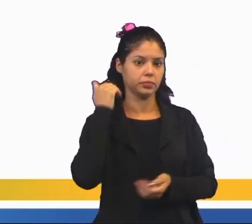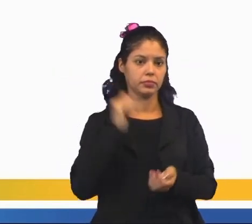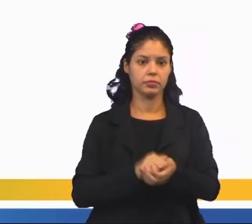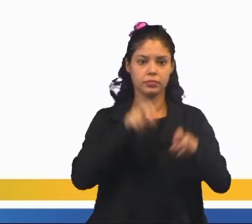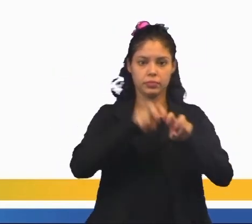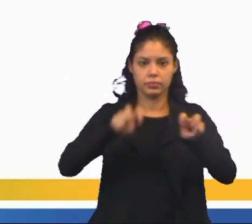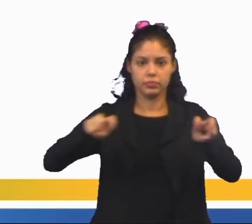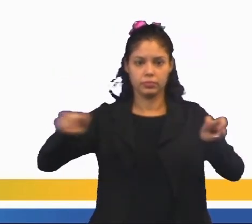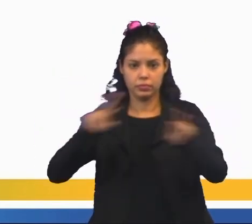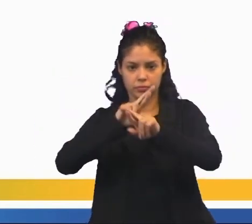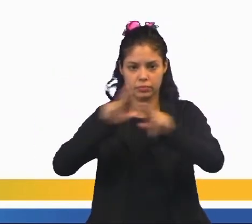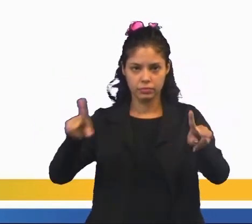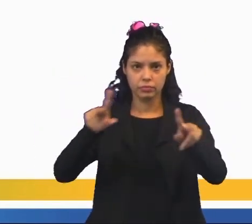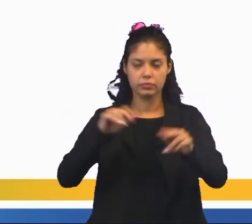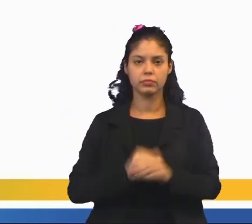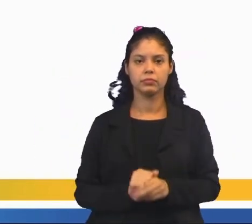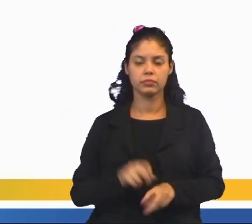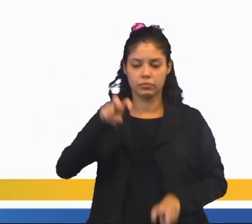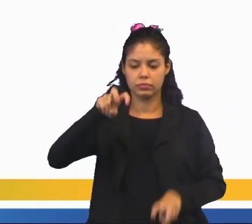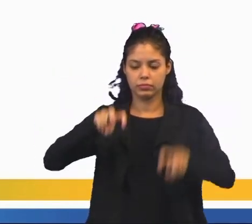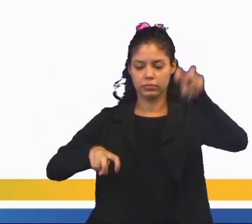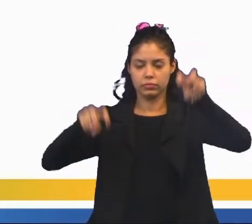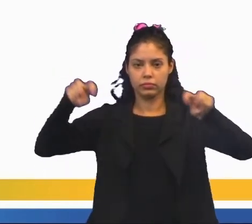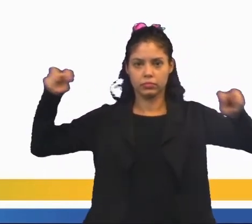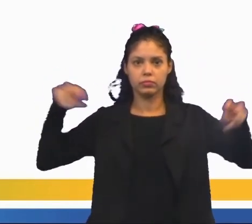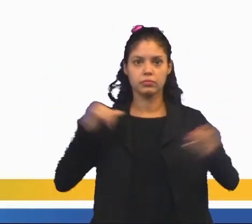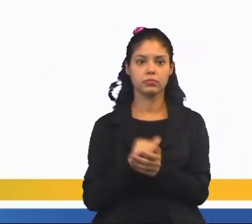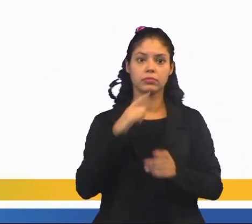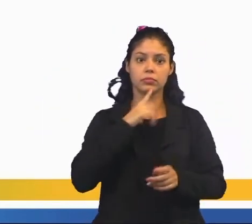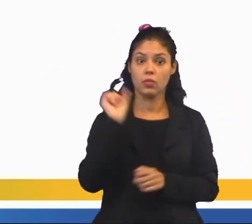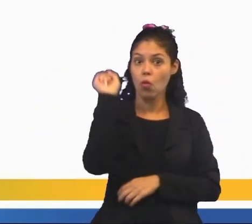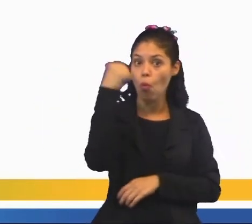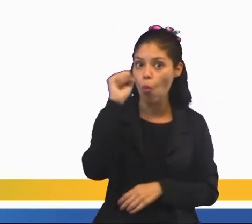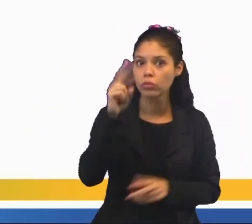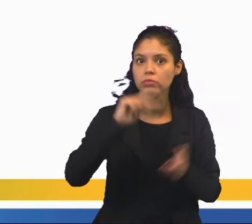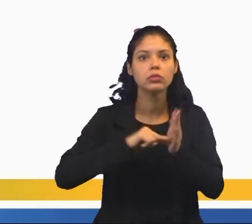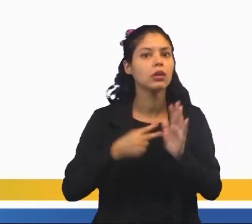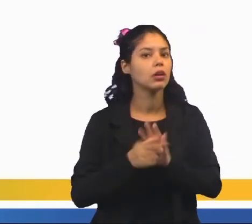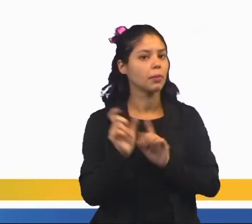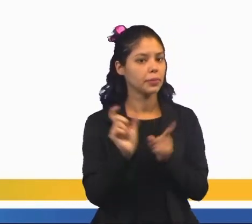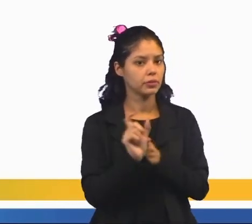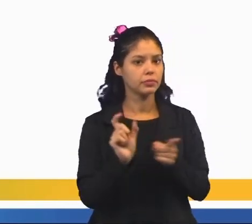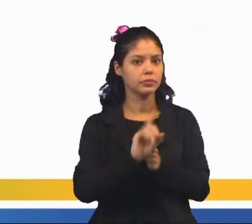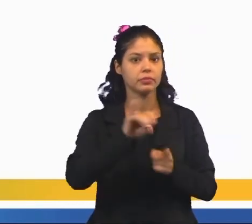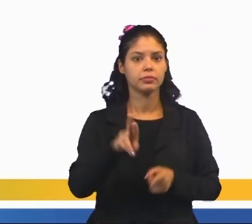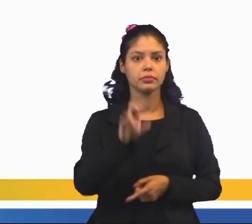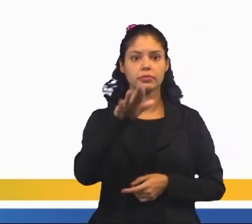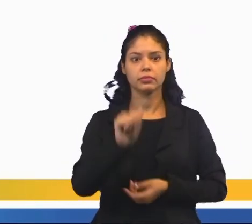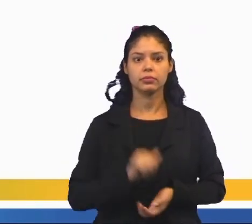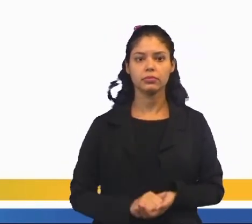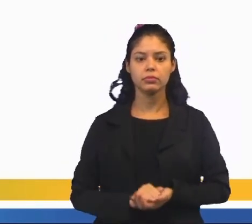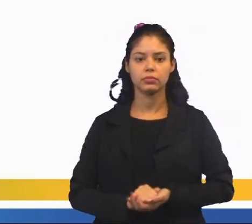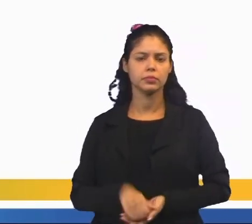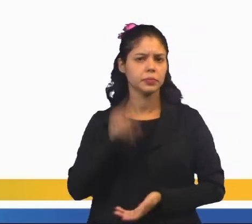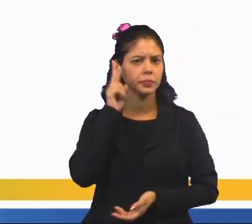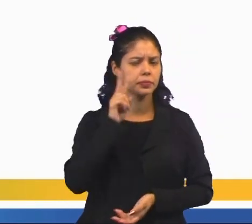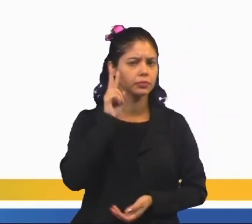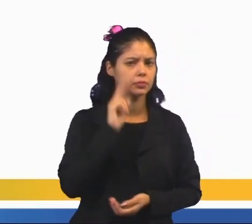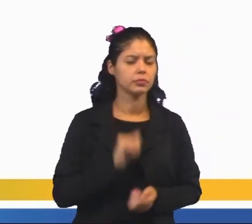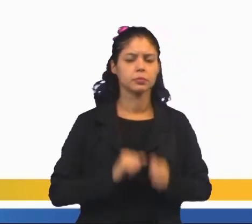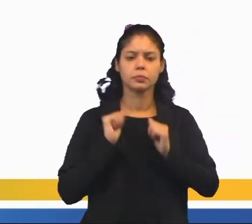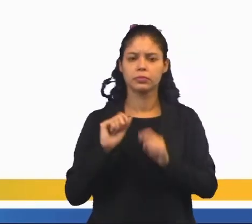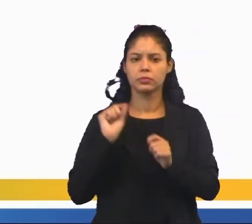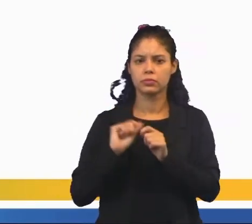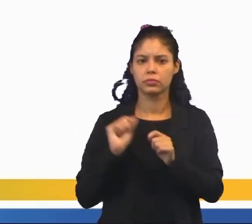de bancos paralelos em diferentes níveis. Então, temos aí 8 significados da palavra jardineira. Lembra aí para a gente